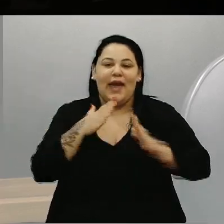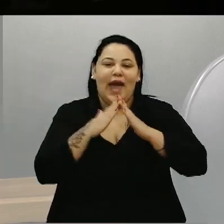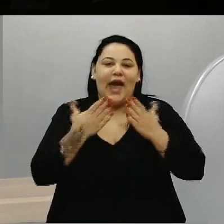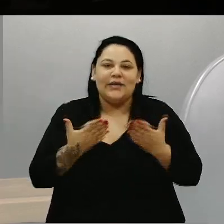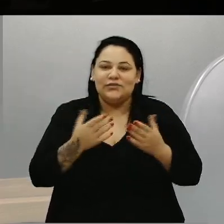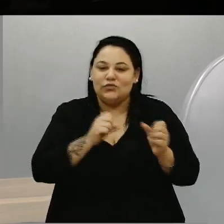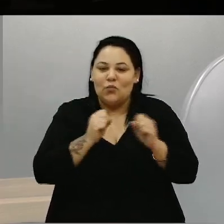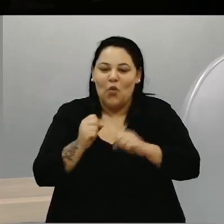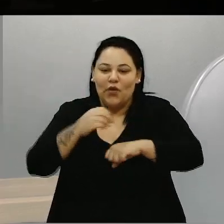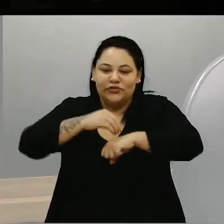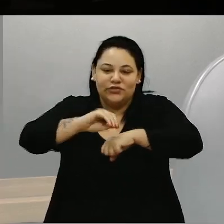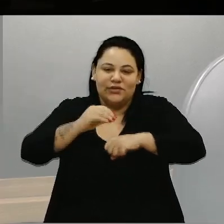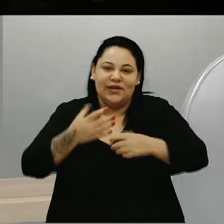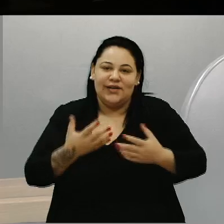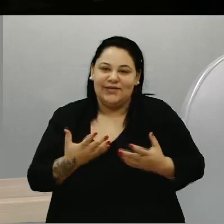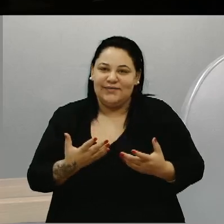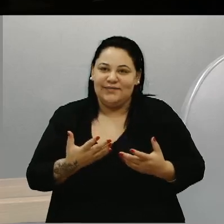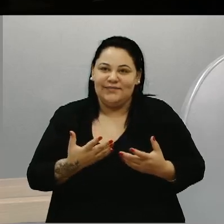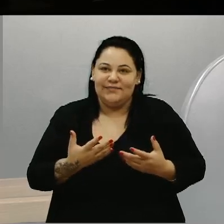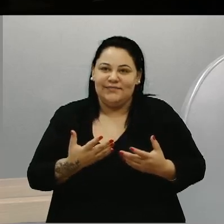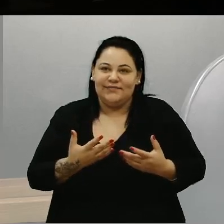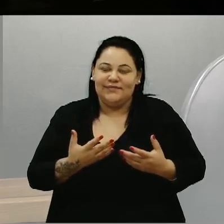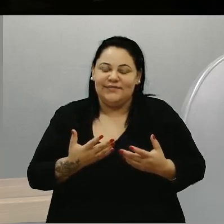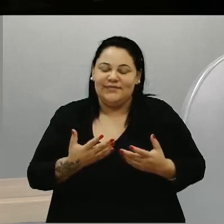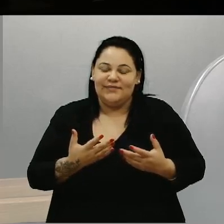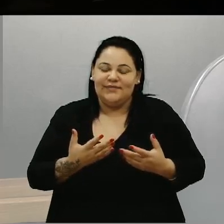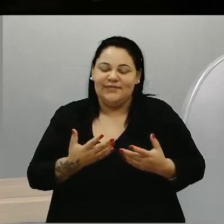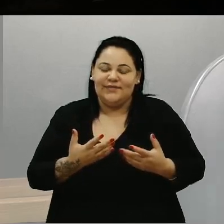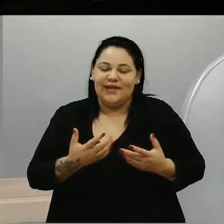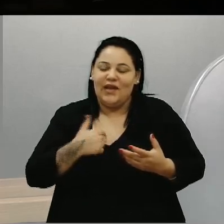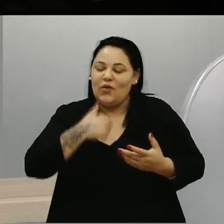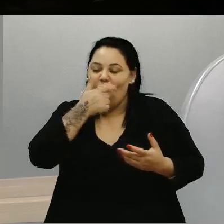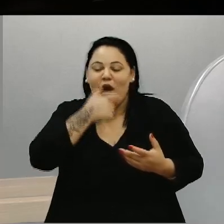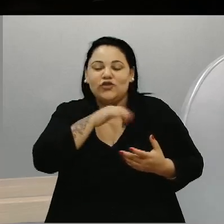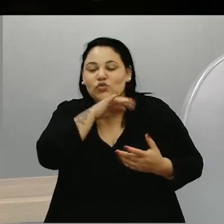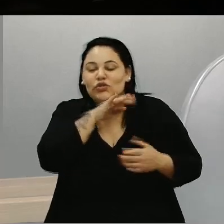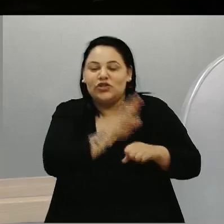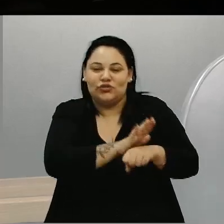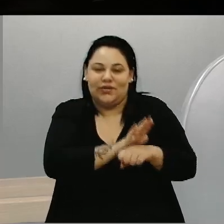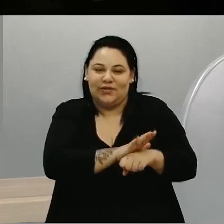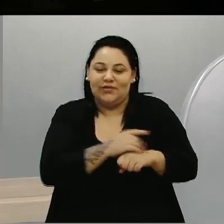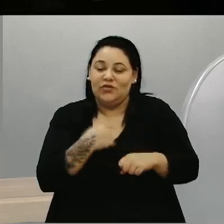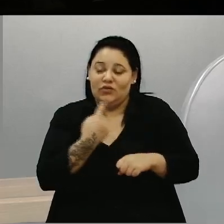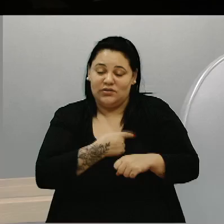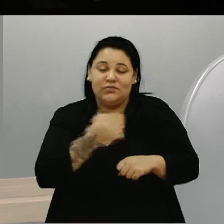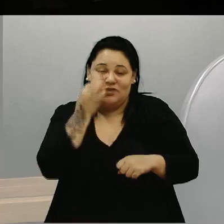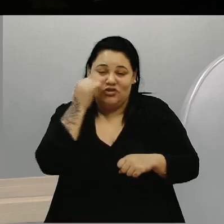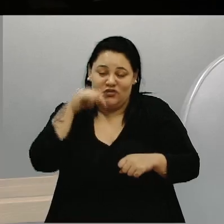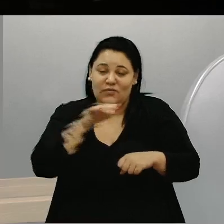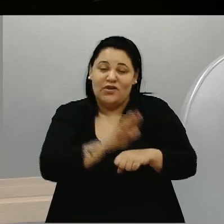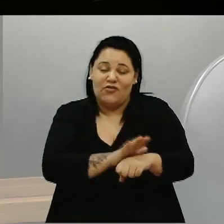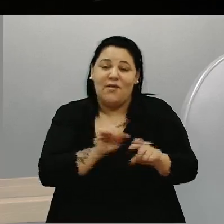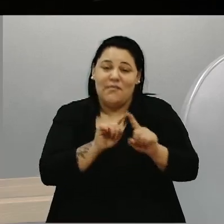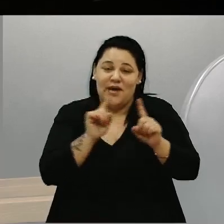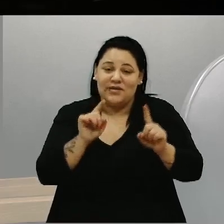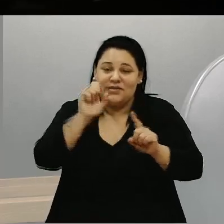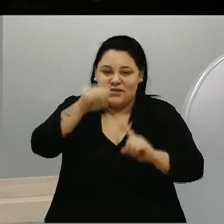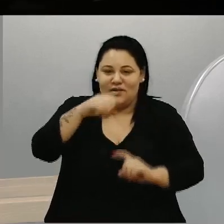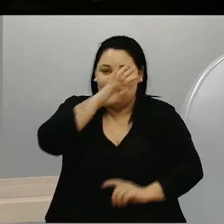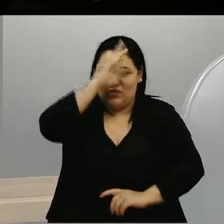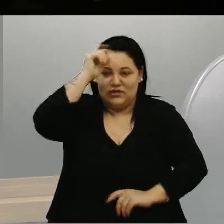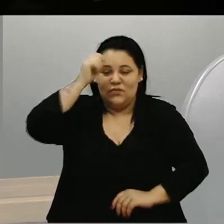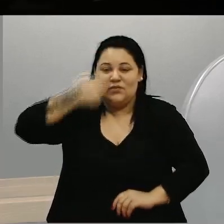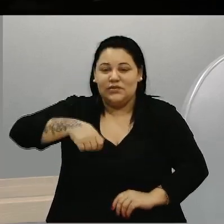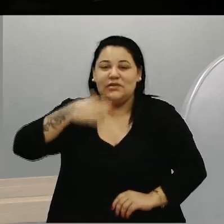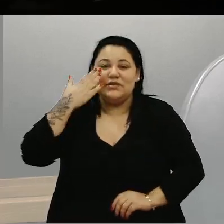Porque não que a gente se negue a ajudar qualquer coisa, nós estamos aqui. E sim, o município precisa